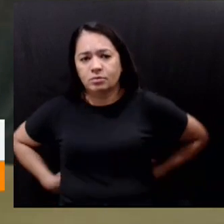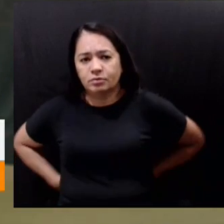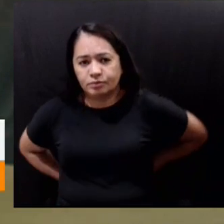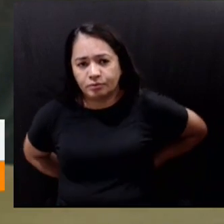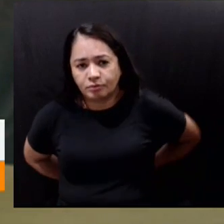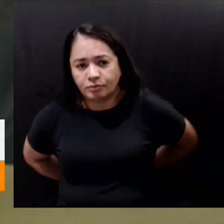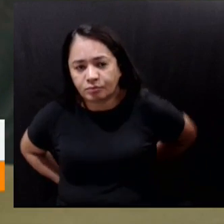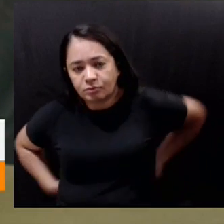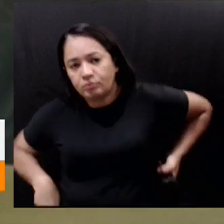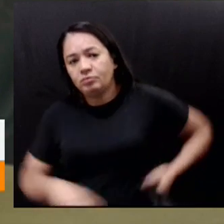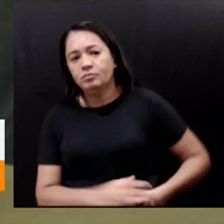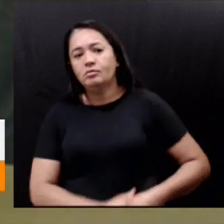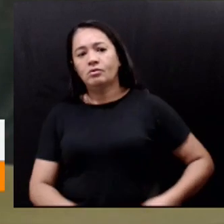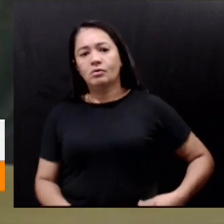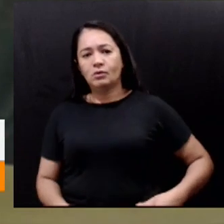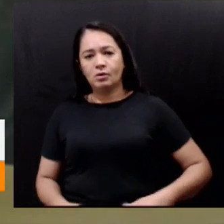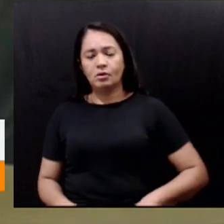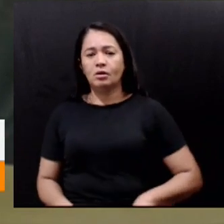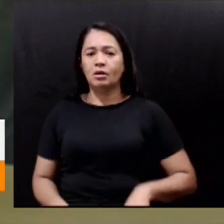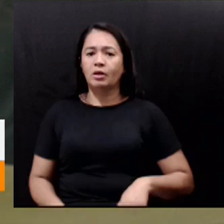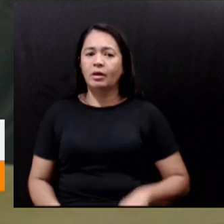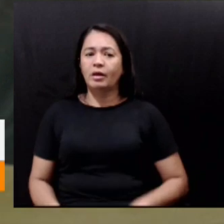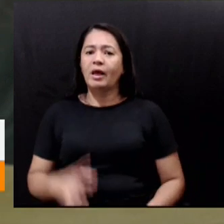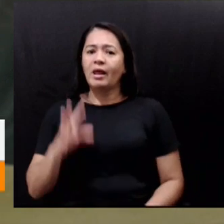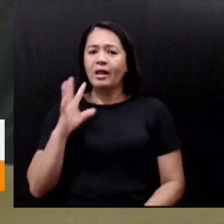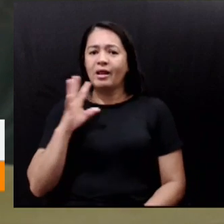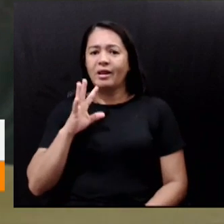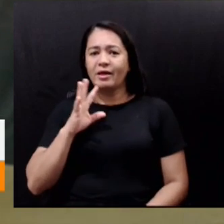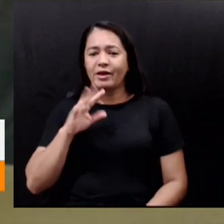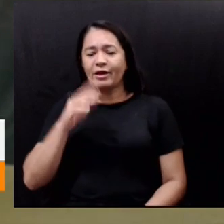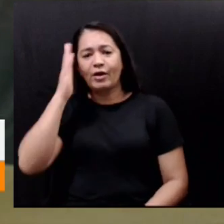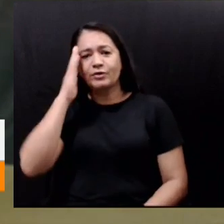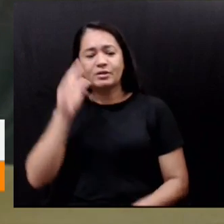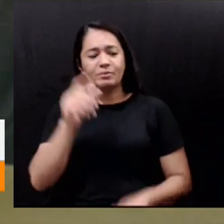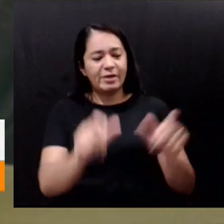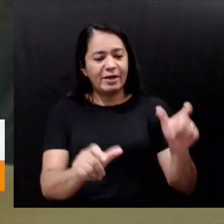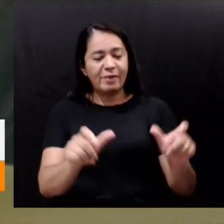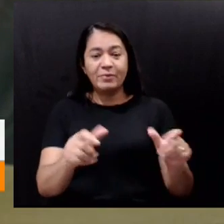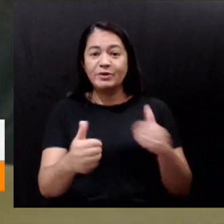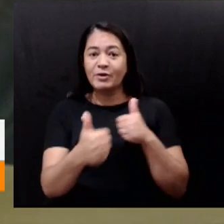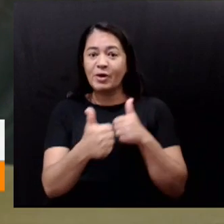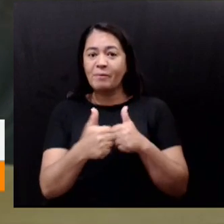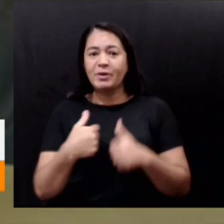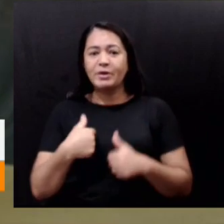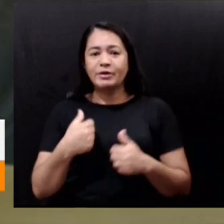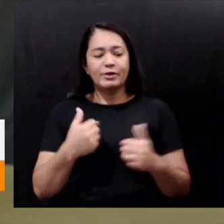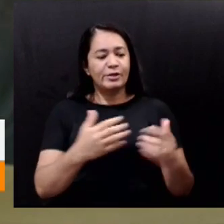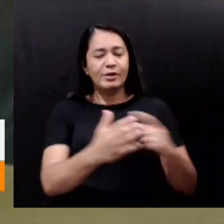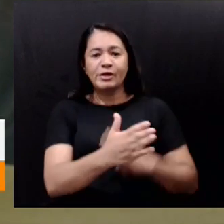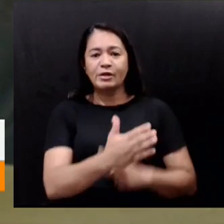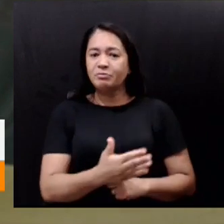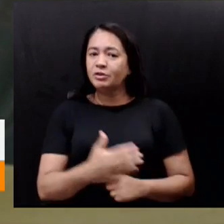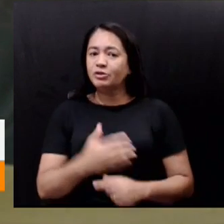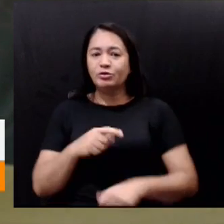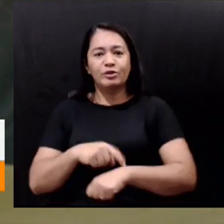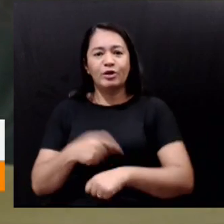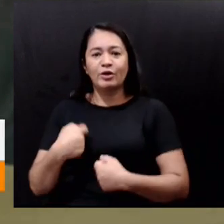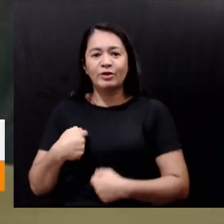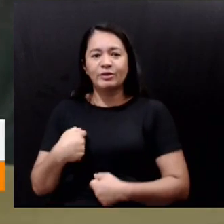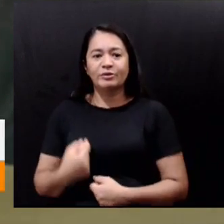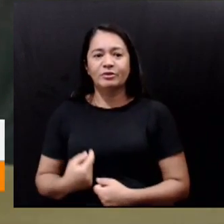tenho alguém do meu lado, né? E que eu posso contar em algum momento. Se a gente parar para analisar, eu estava pensando no caminho vindo para